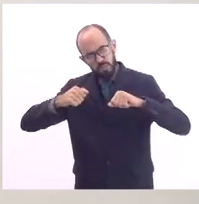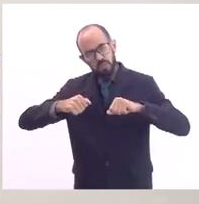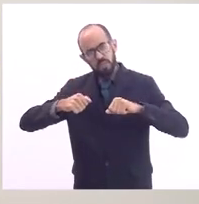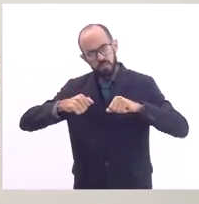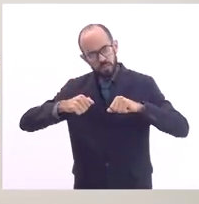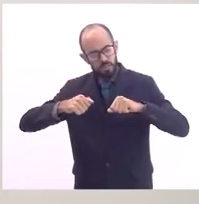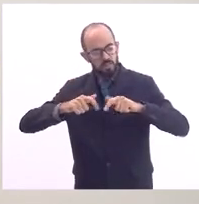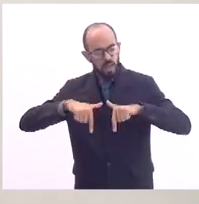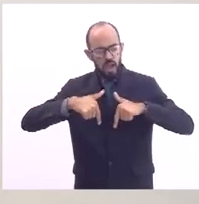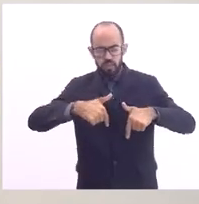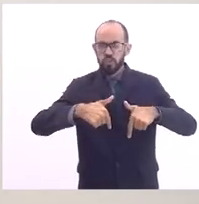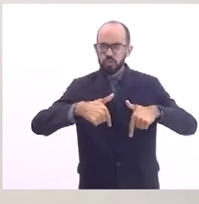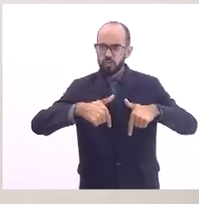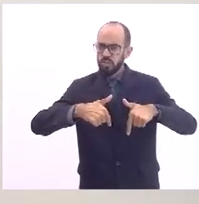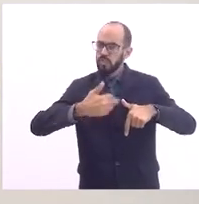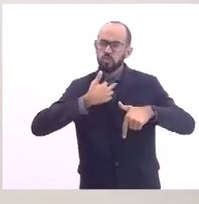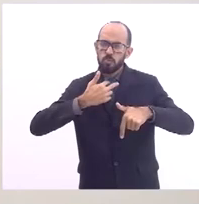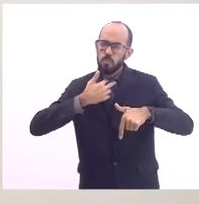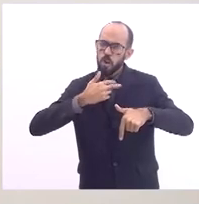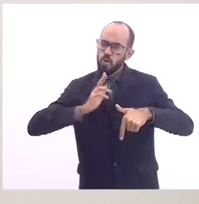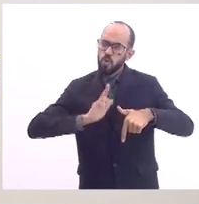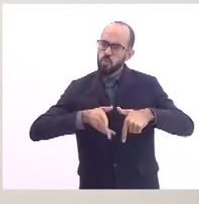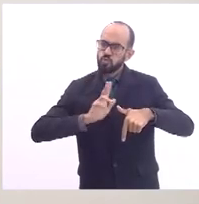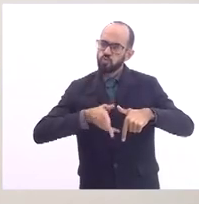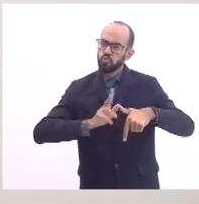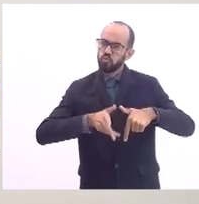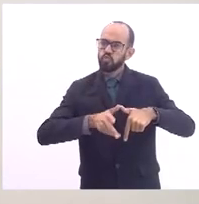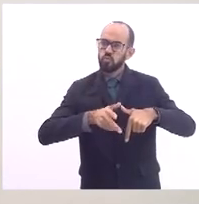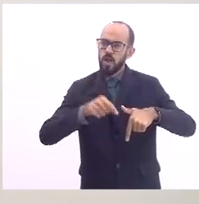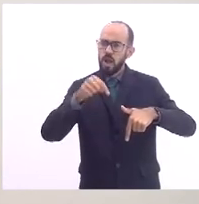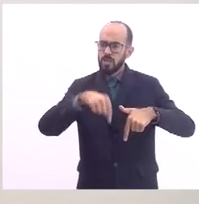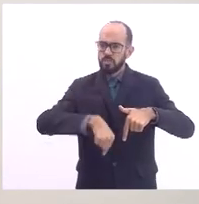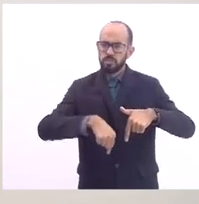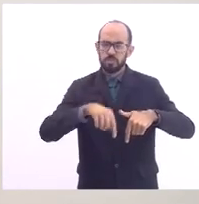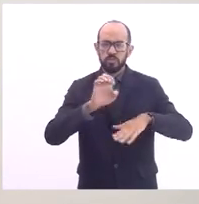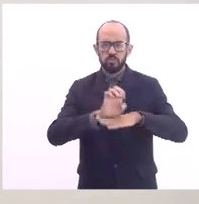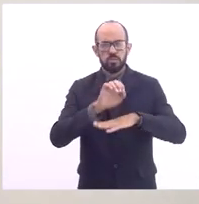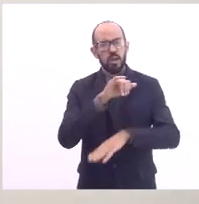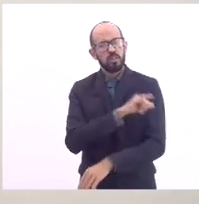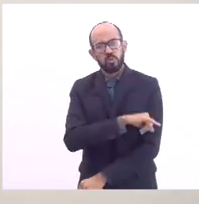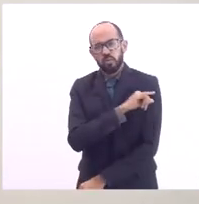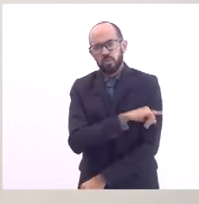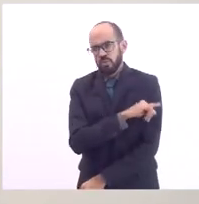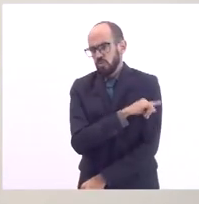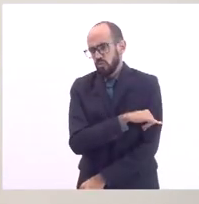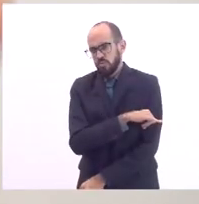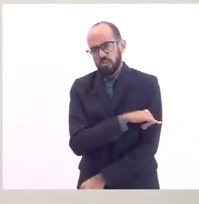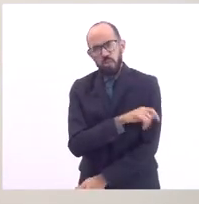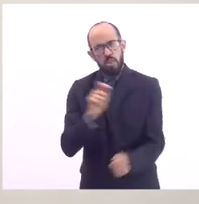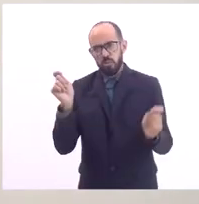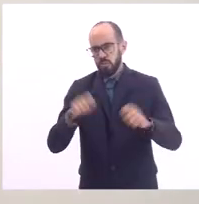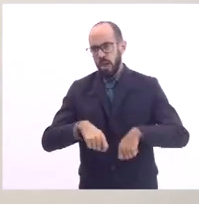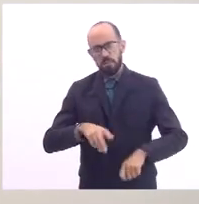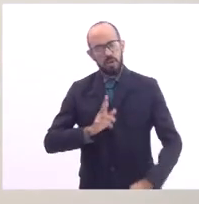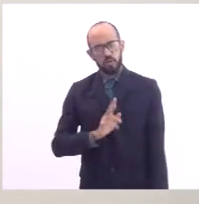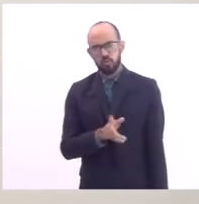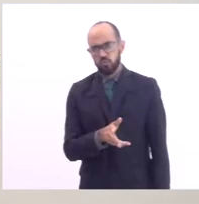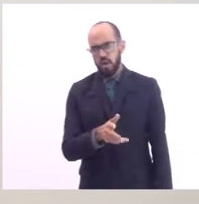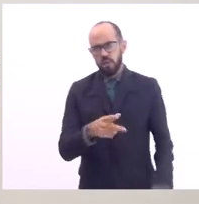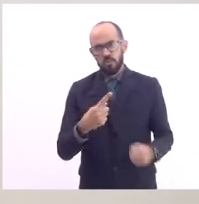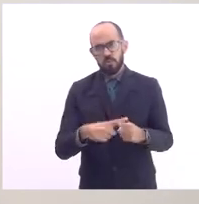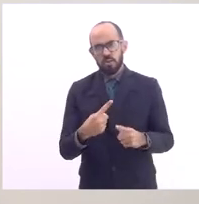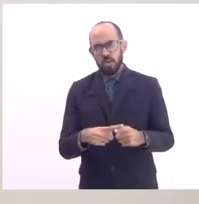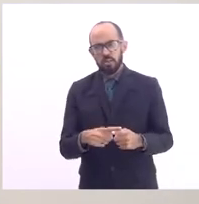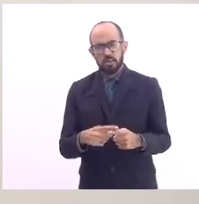a Enel. Ela não pode mais ficar mais no município do Rio de Janeiro, no estado do Rio de Janeiro. Não. Ela não pode mais continuar aqui, não, porque se isso